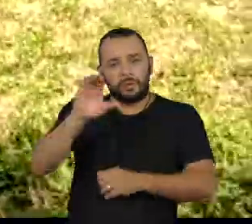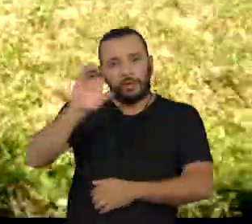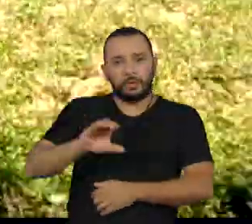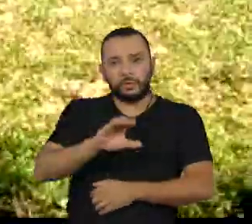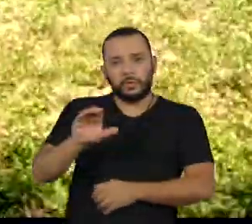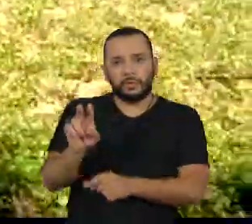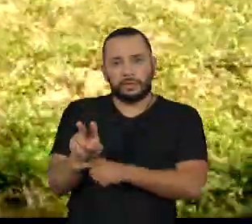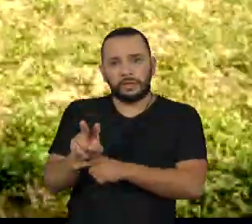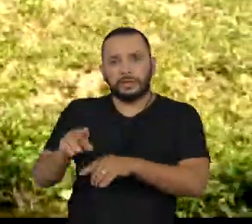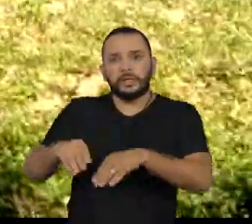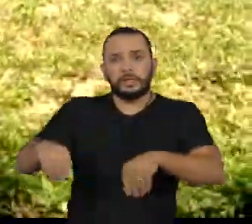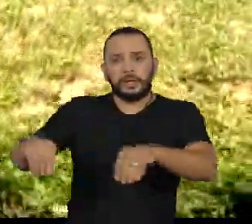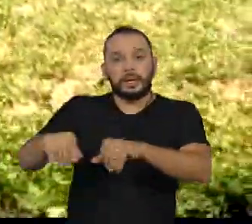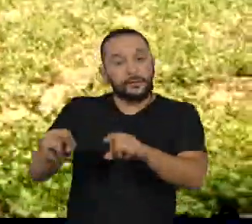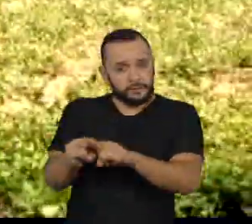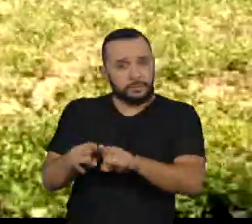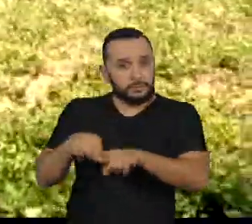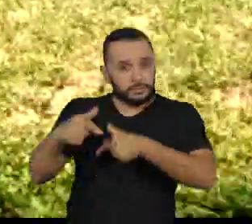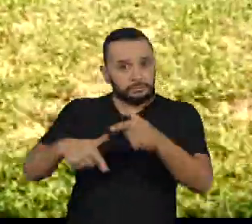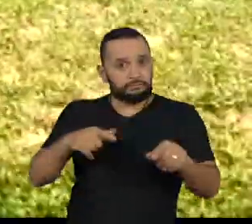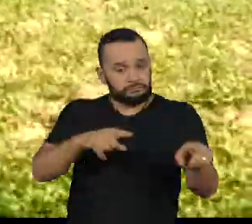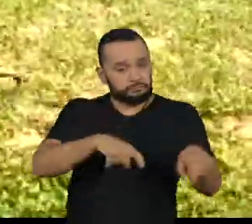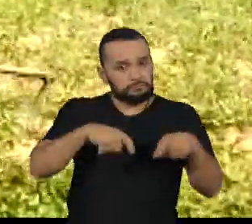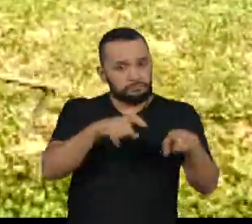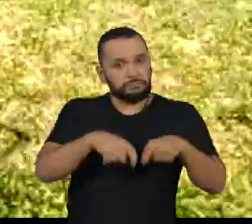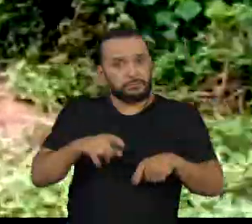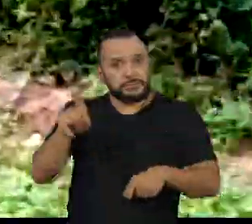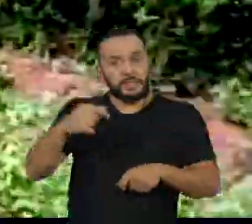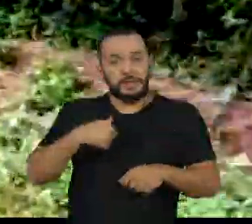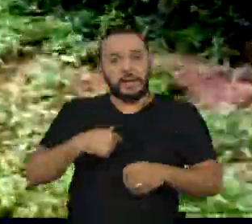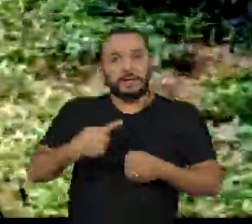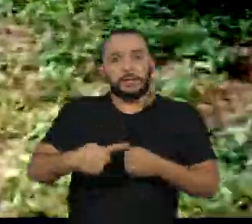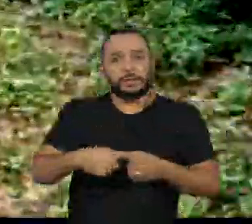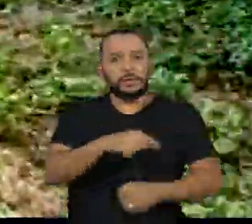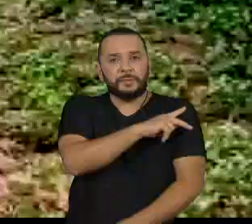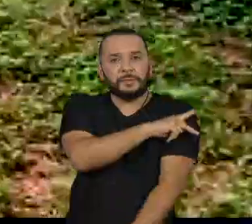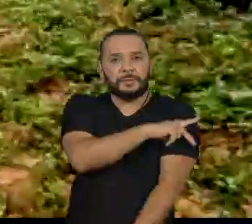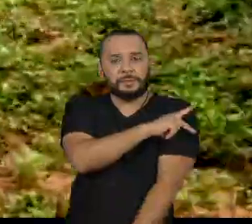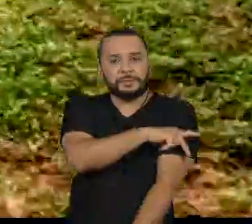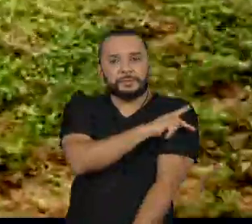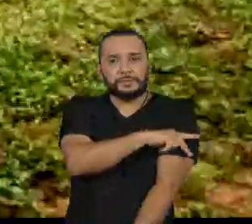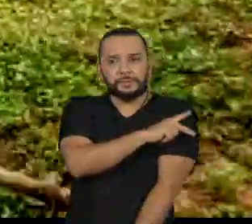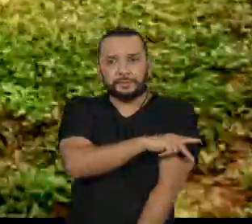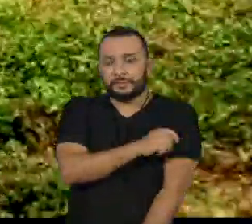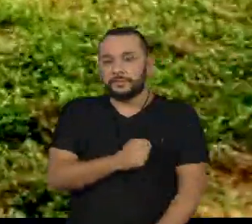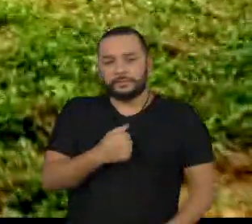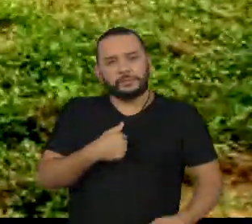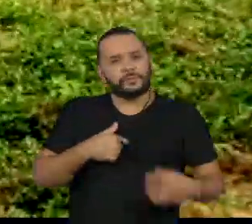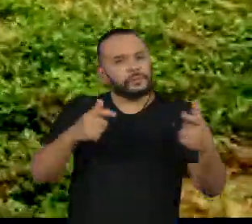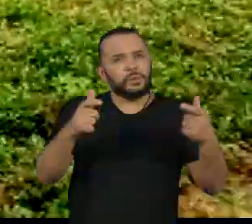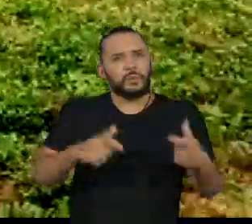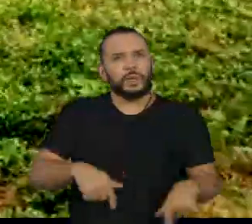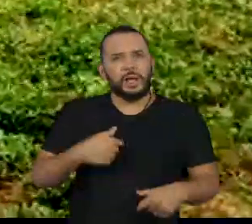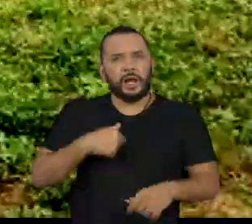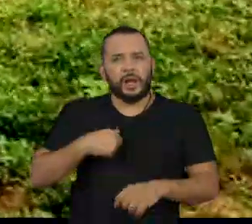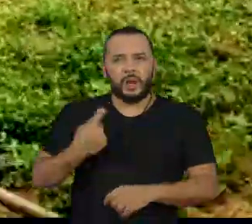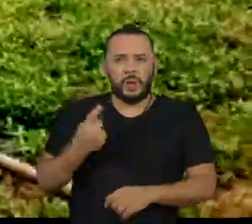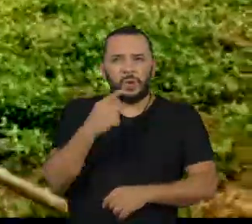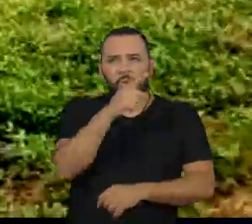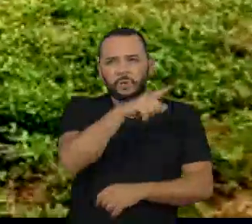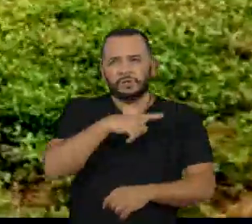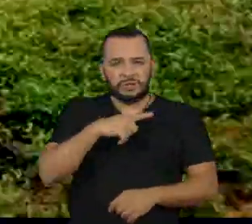familiar assentada que vive no interior do Piauí. Numa região distante, remota, cenário de